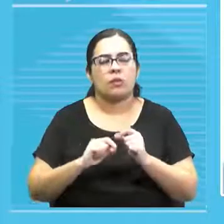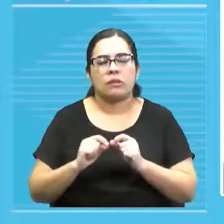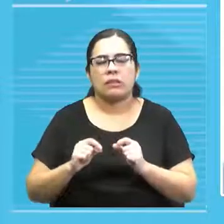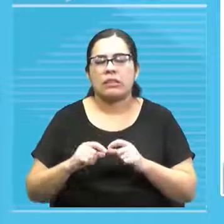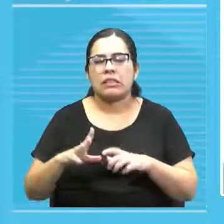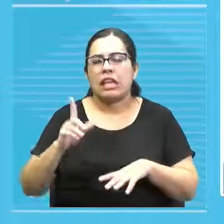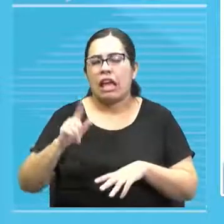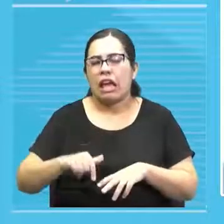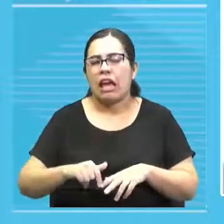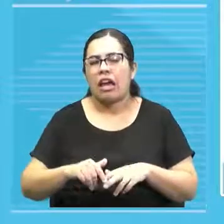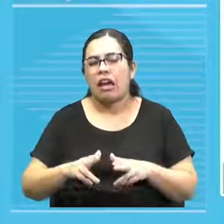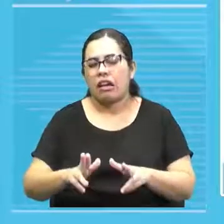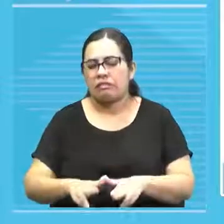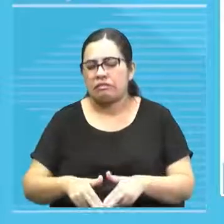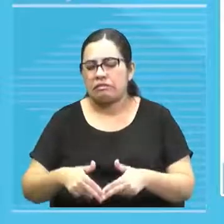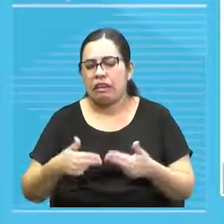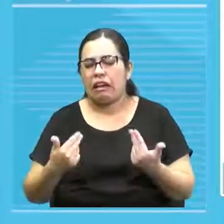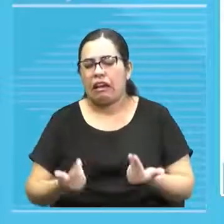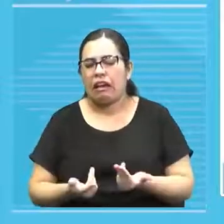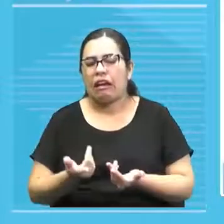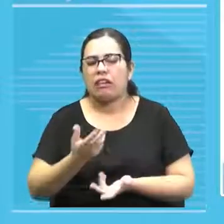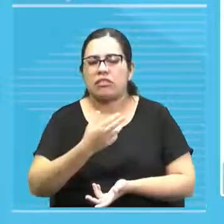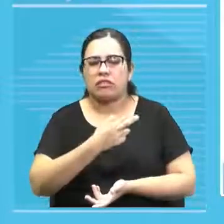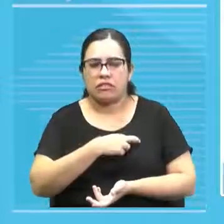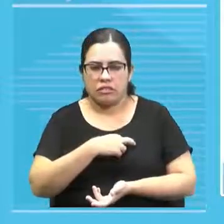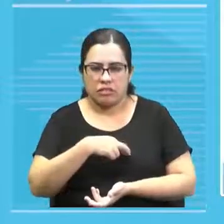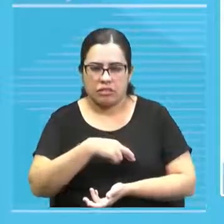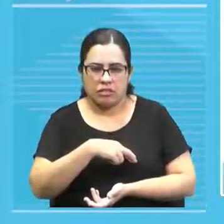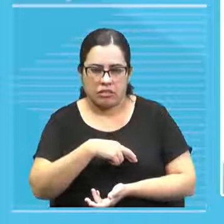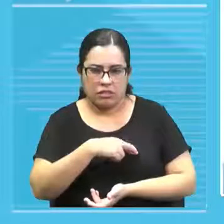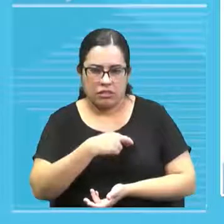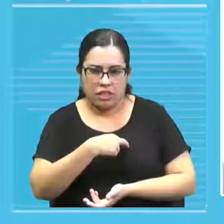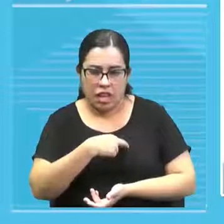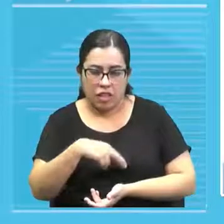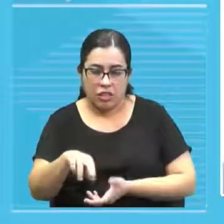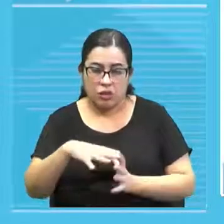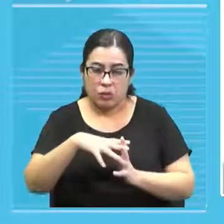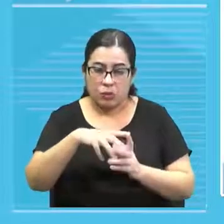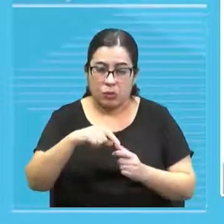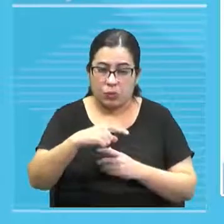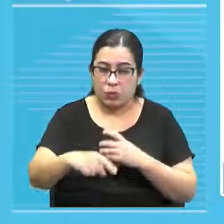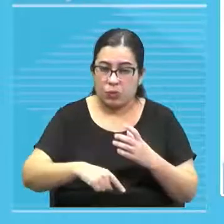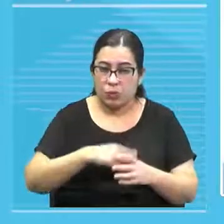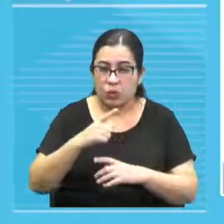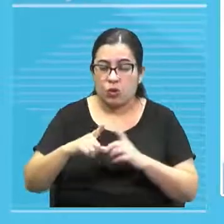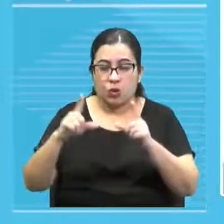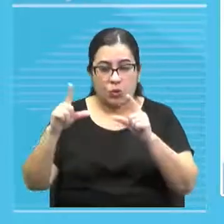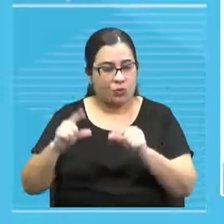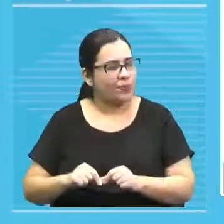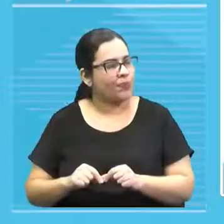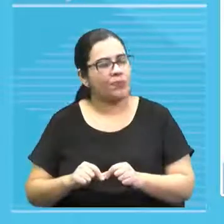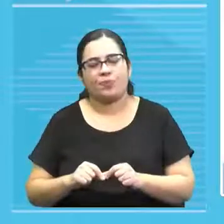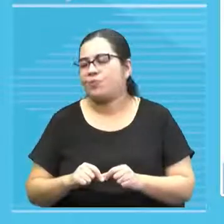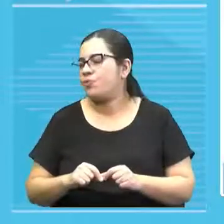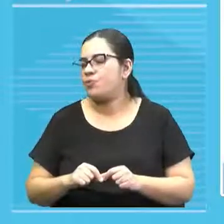conflitos étnicos étnicos e religiosos em todo mundo em todo o planeta não ela ela não anulou